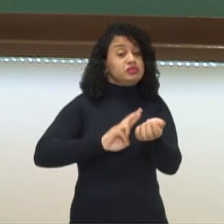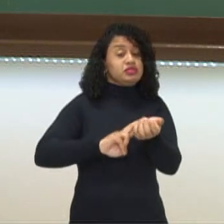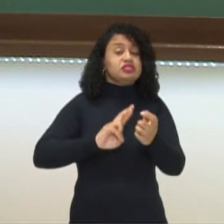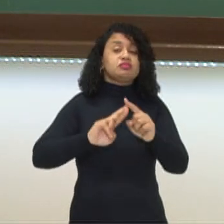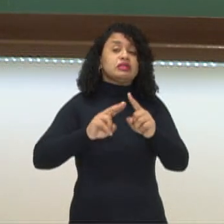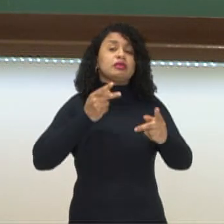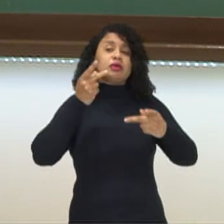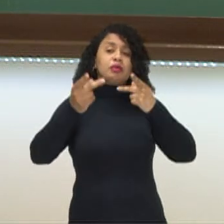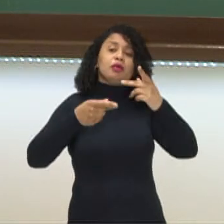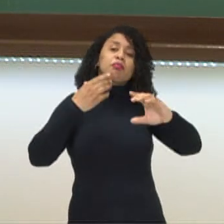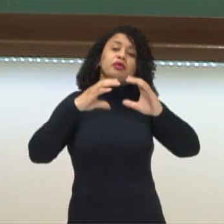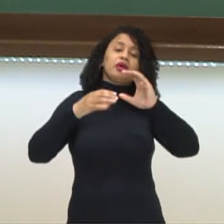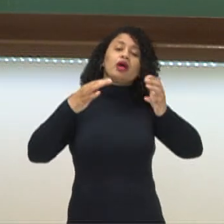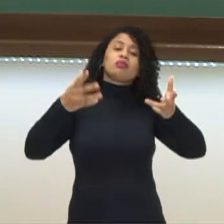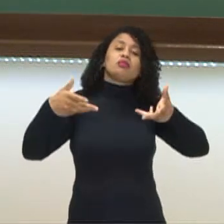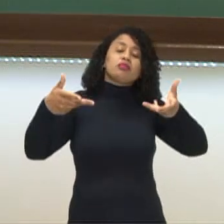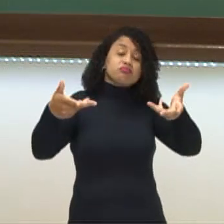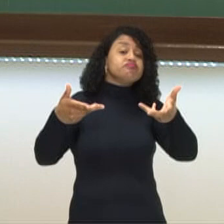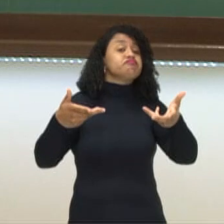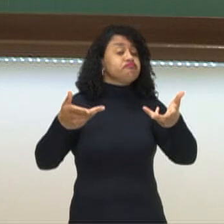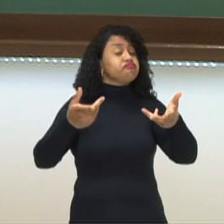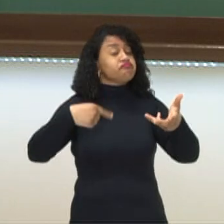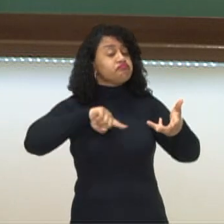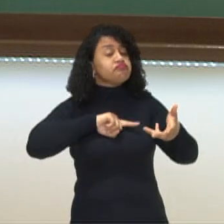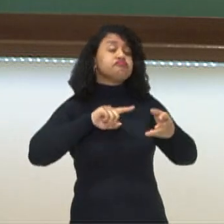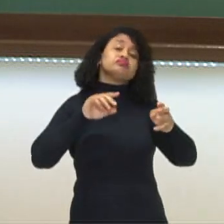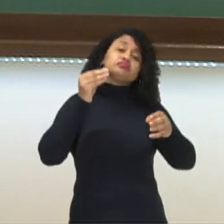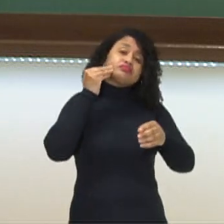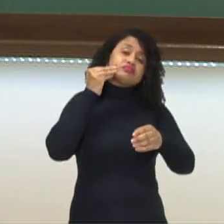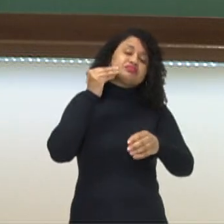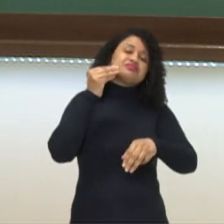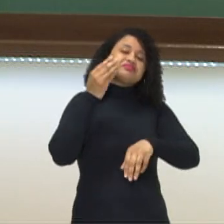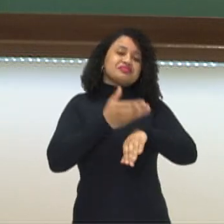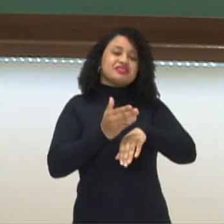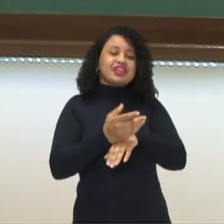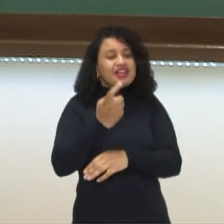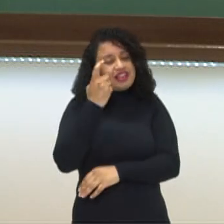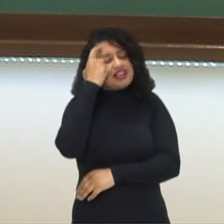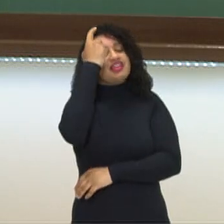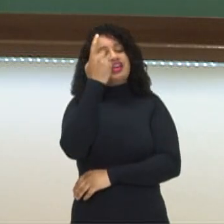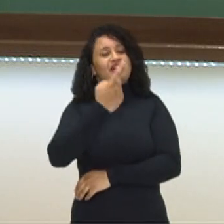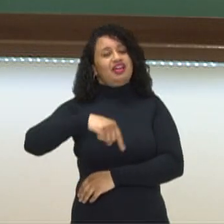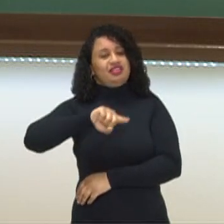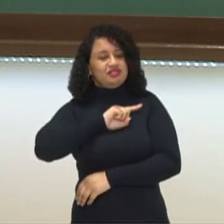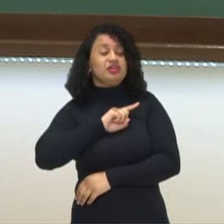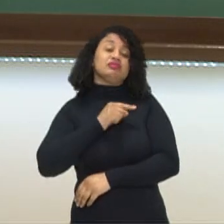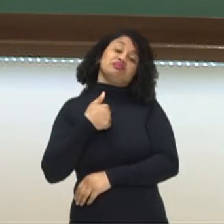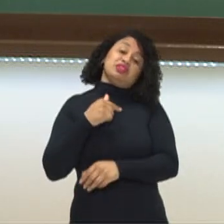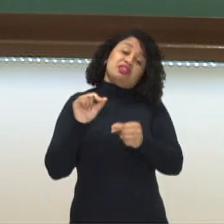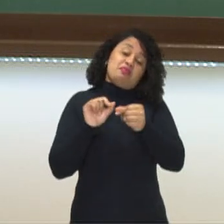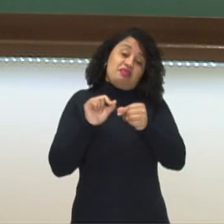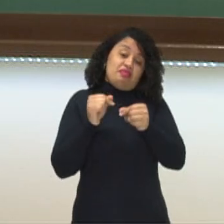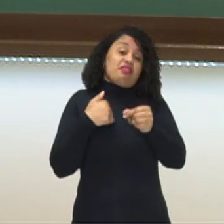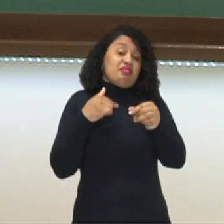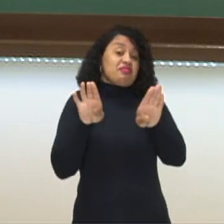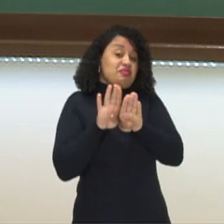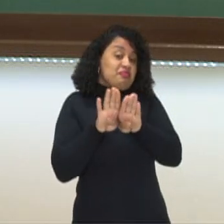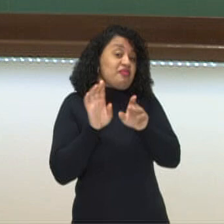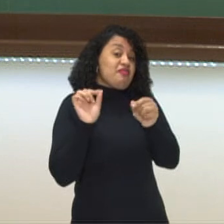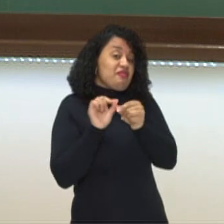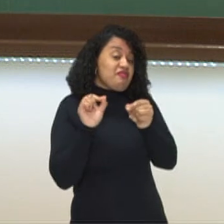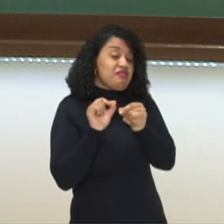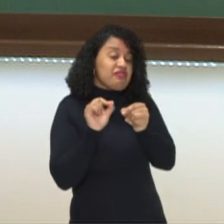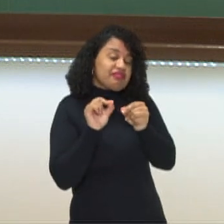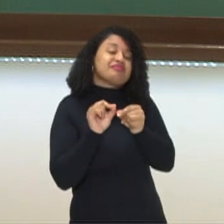ágil, né? Bem rápida. E a gente treinou também em criar a nossa embolada. A prof também arriscou aqui uma